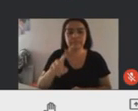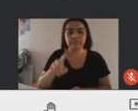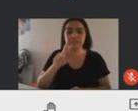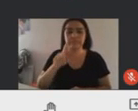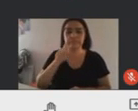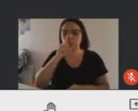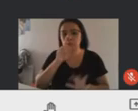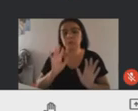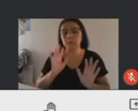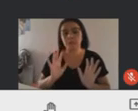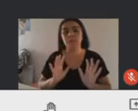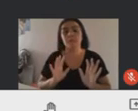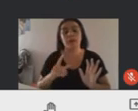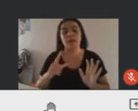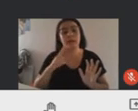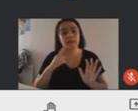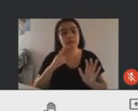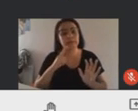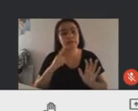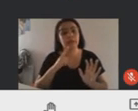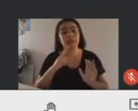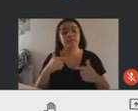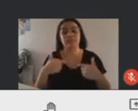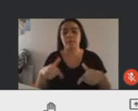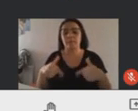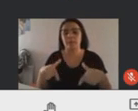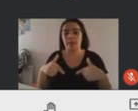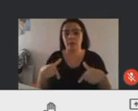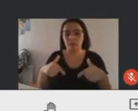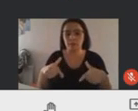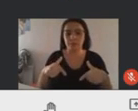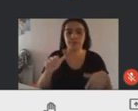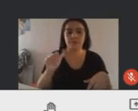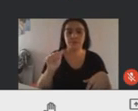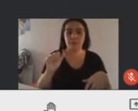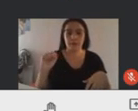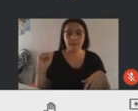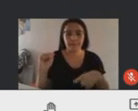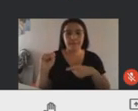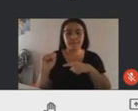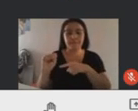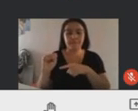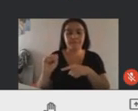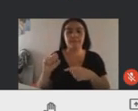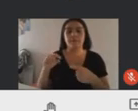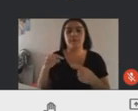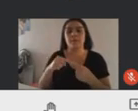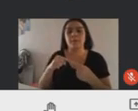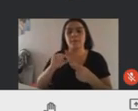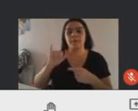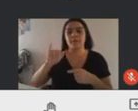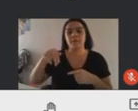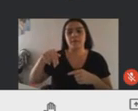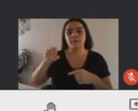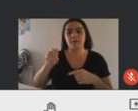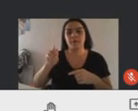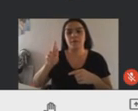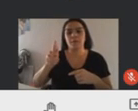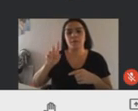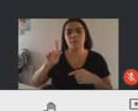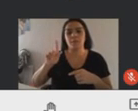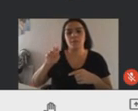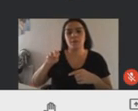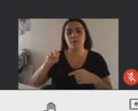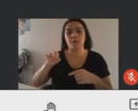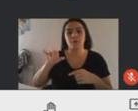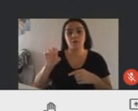nós temos esse trabalho do arsênio, em que nós temos o arsênio inorgânico, é a espécie mais tóxica, e